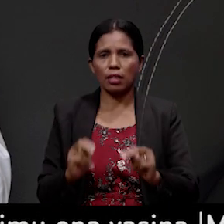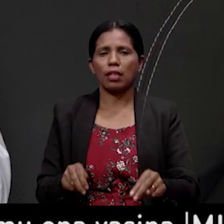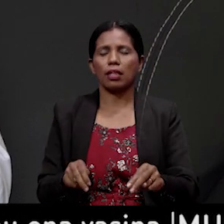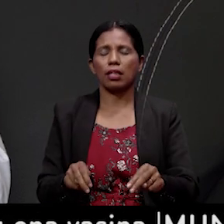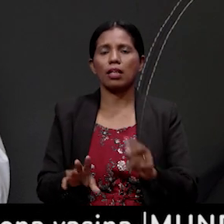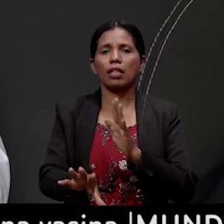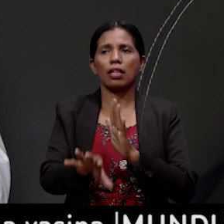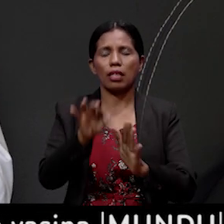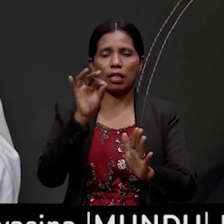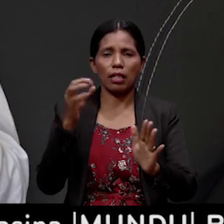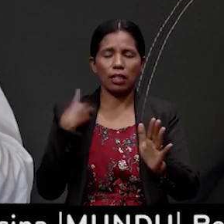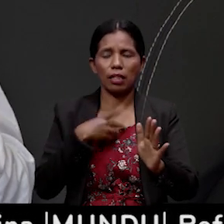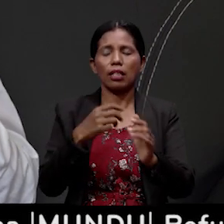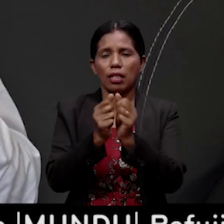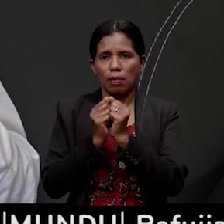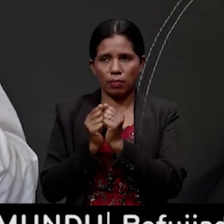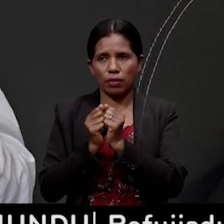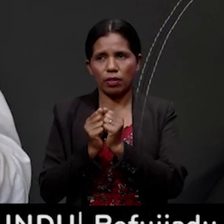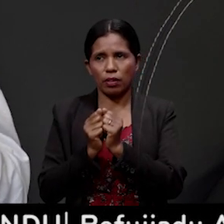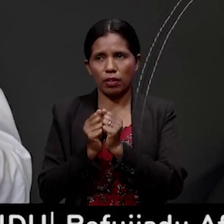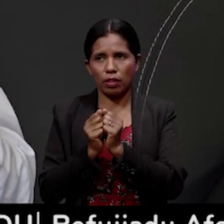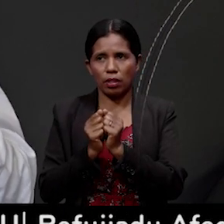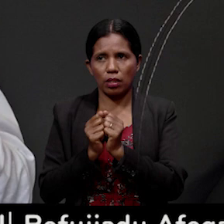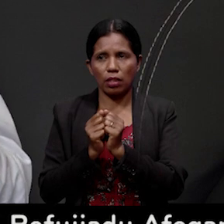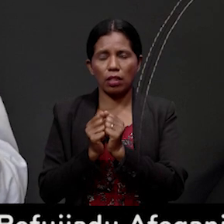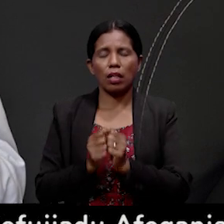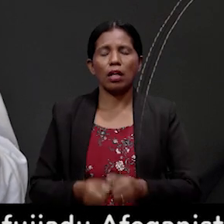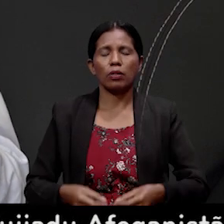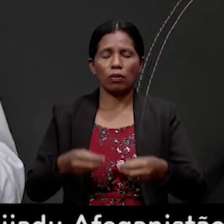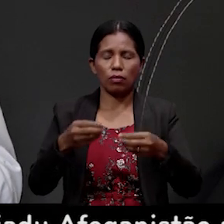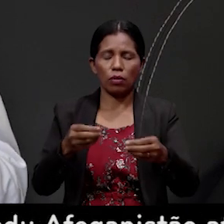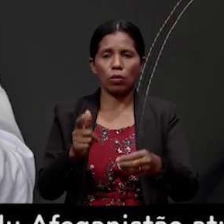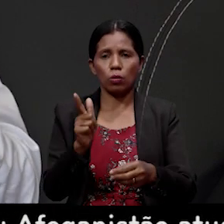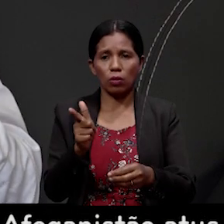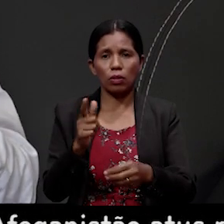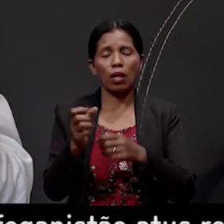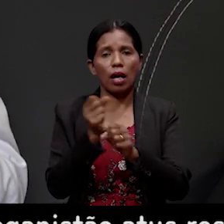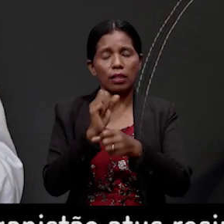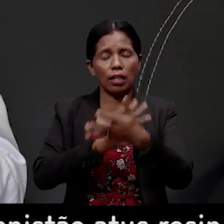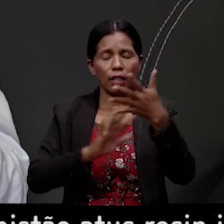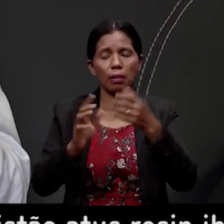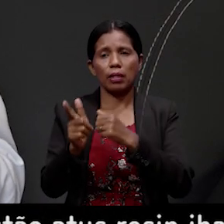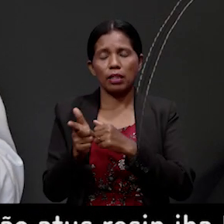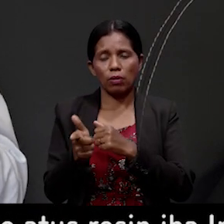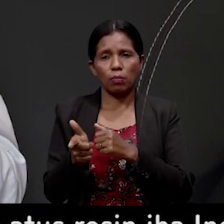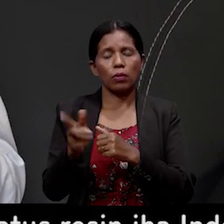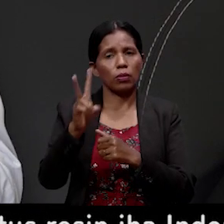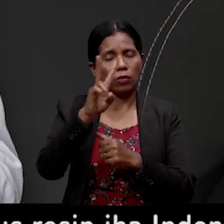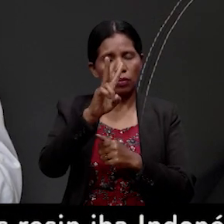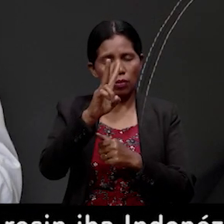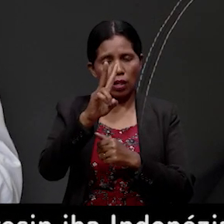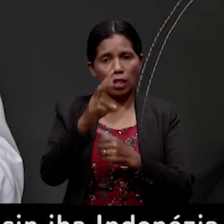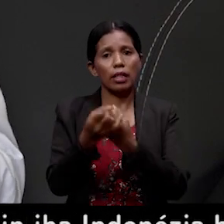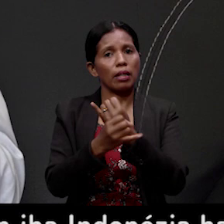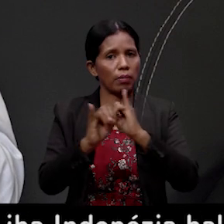Hili e tem que Hamutuk, para que valoriza 22 anos de referêndum, a que valoriza 22 anos da